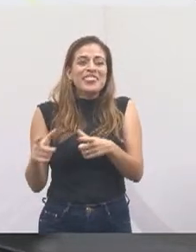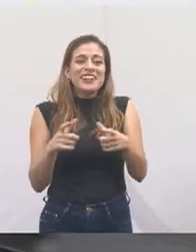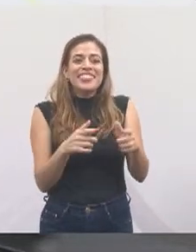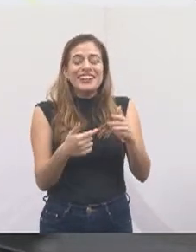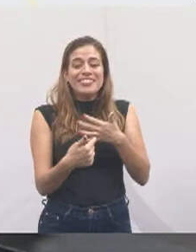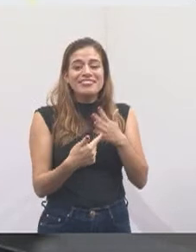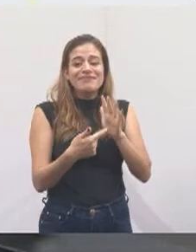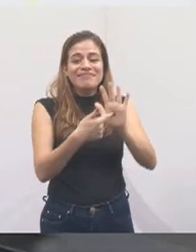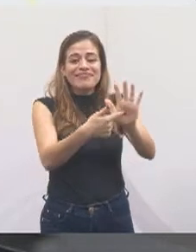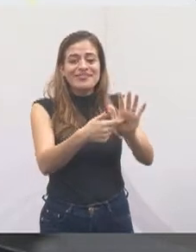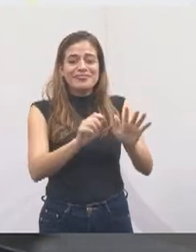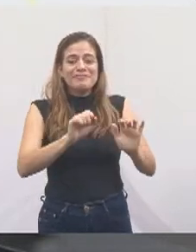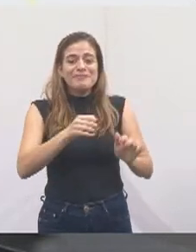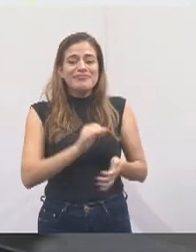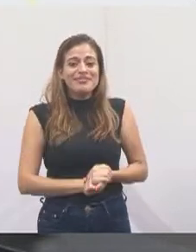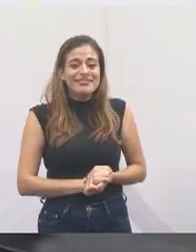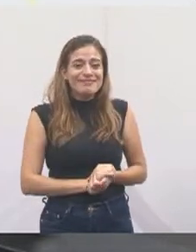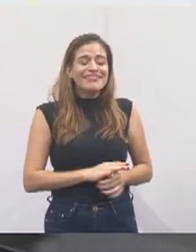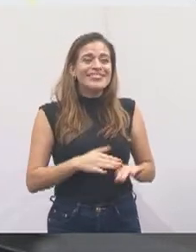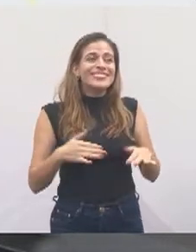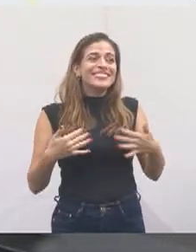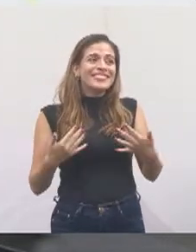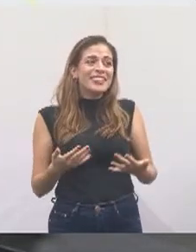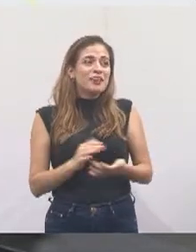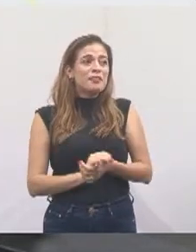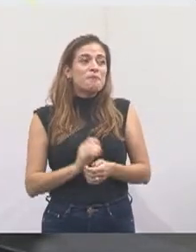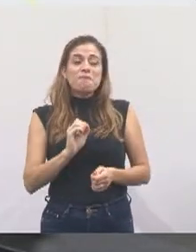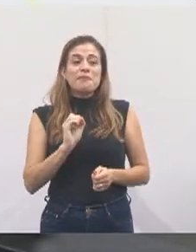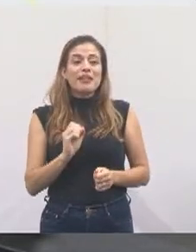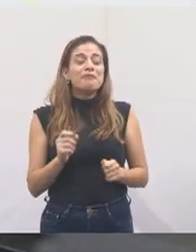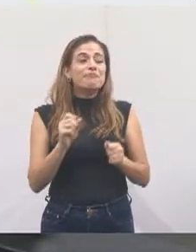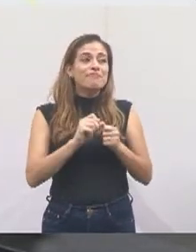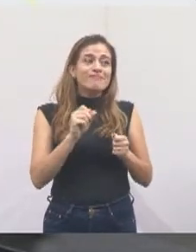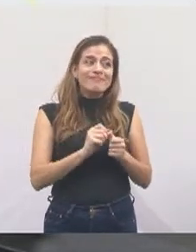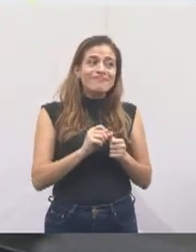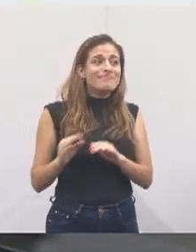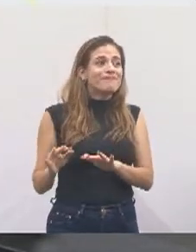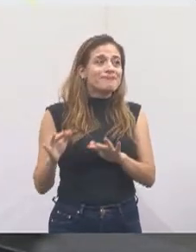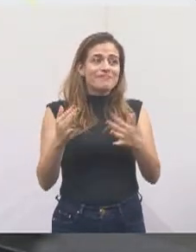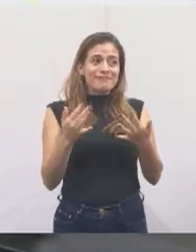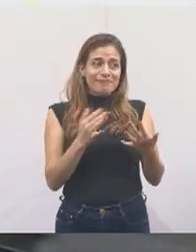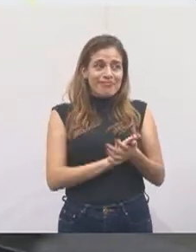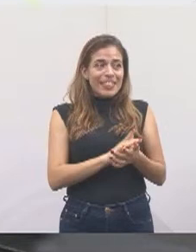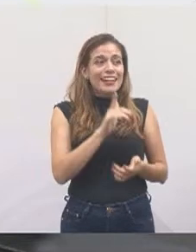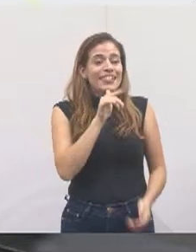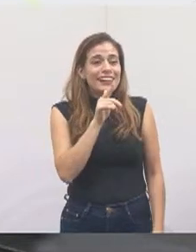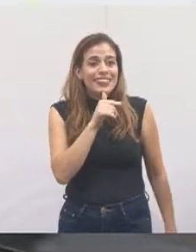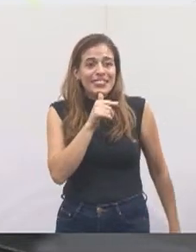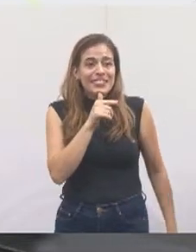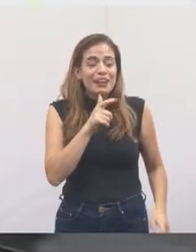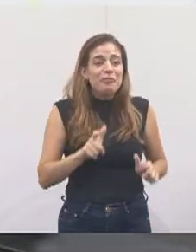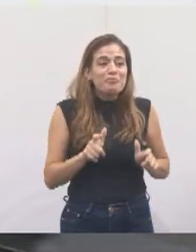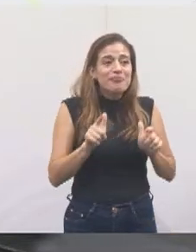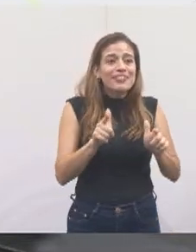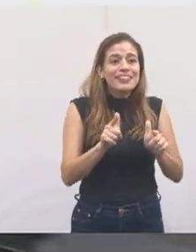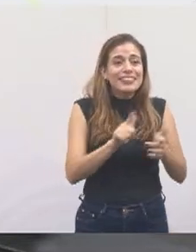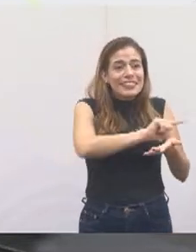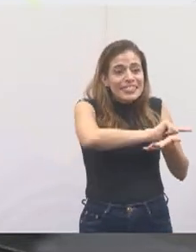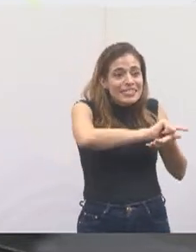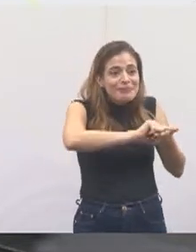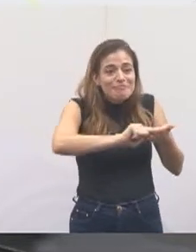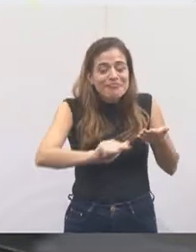65.000 nas dependências como será realizado o tratamento de água e luz e